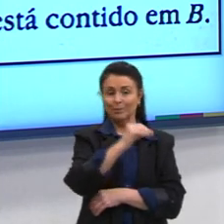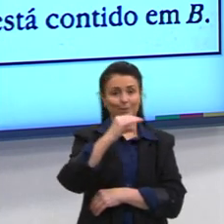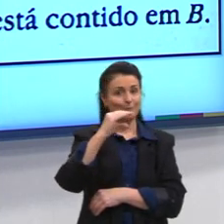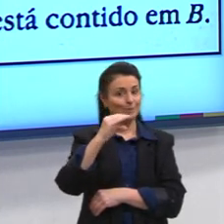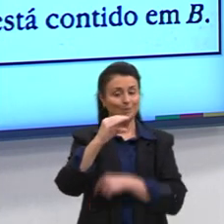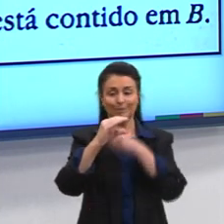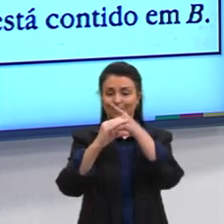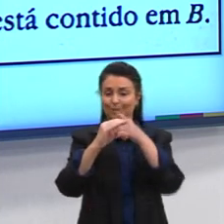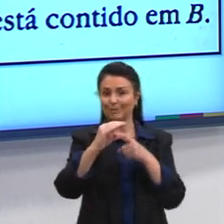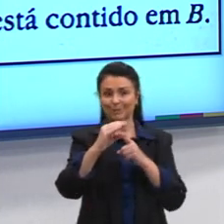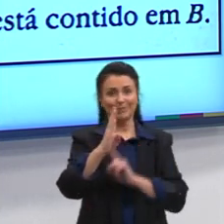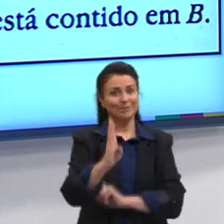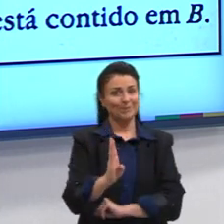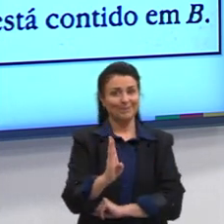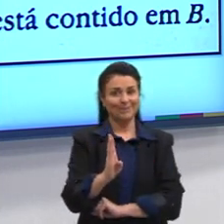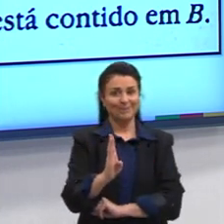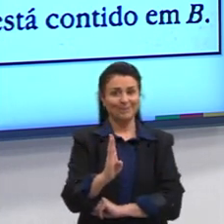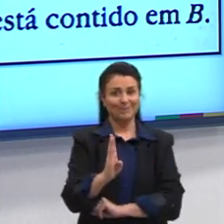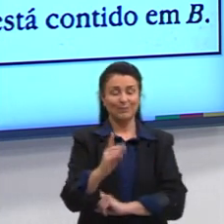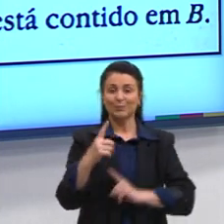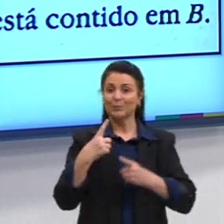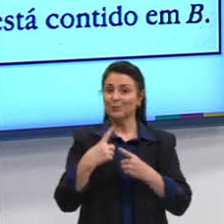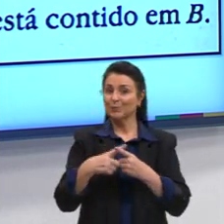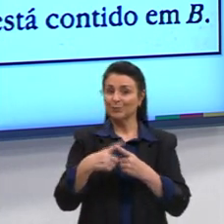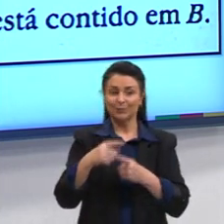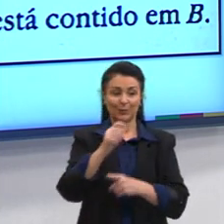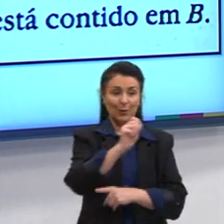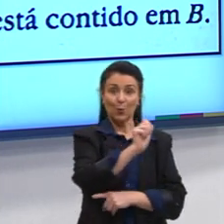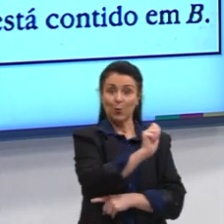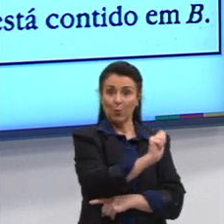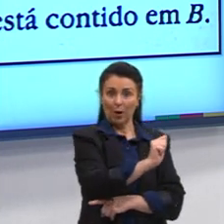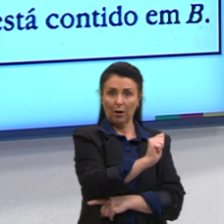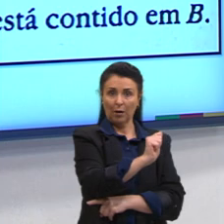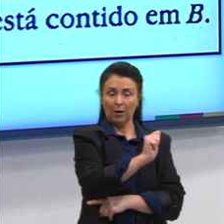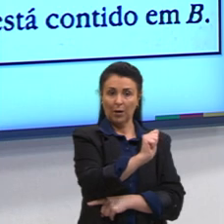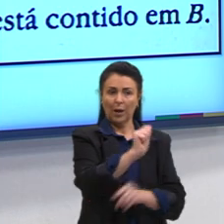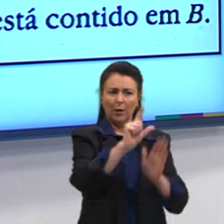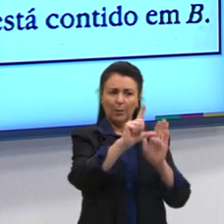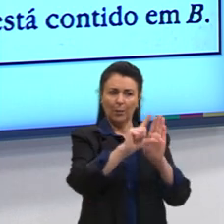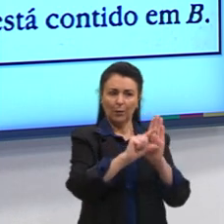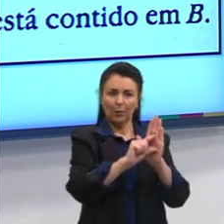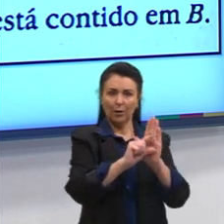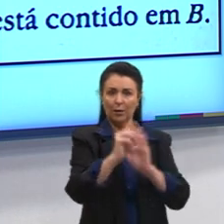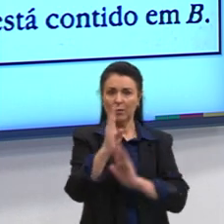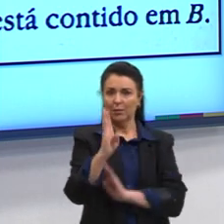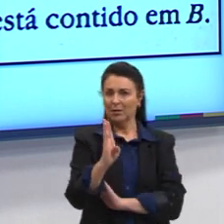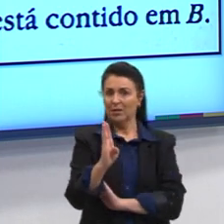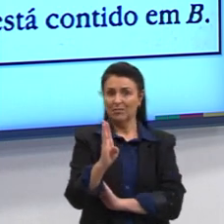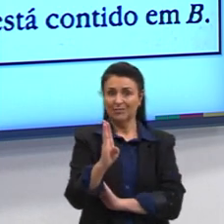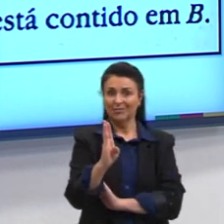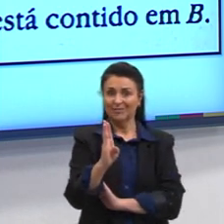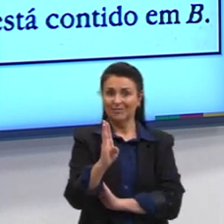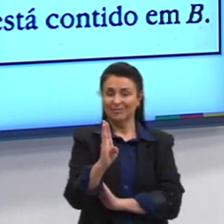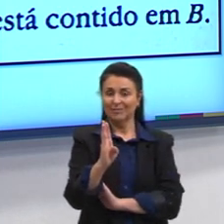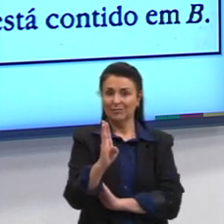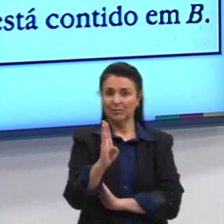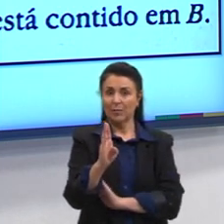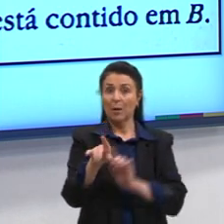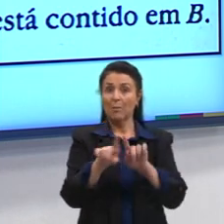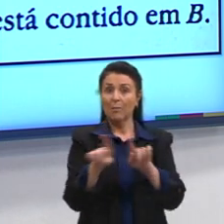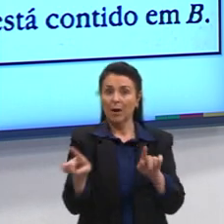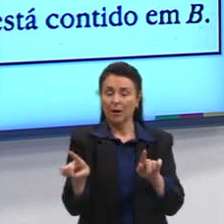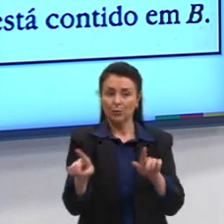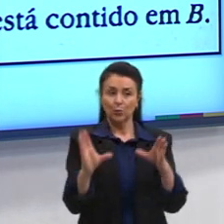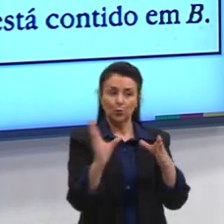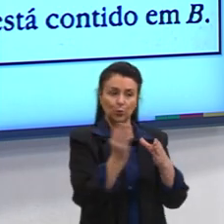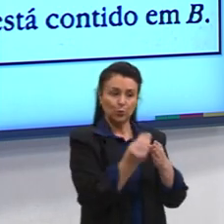porque parar estar contido em B oa deveria ser menor que B neste caso o conjunto A tem todas as letras do